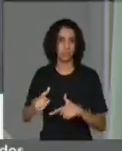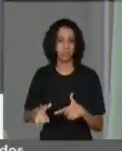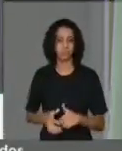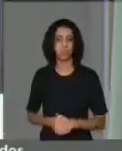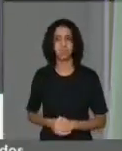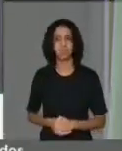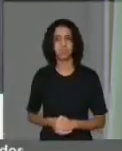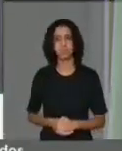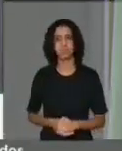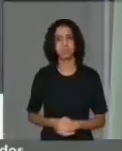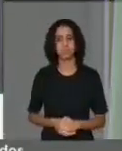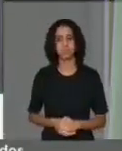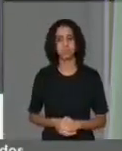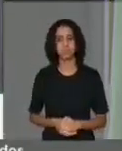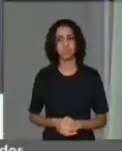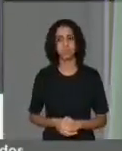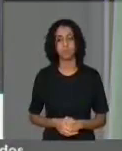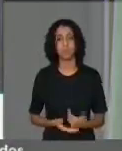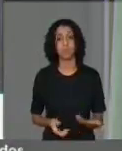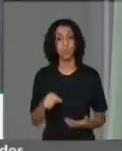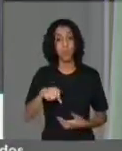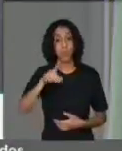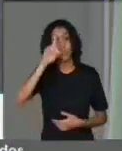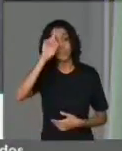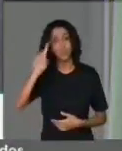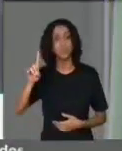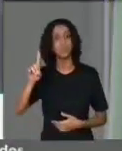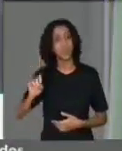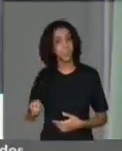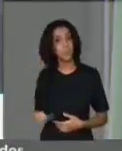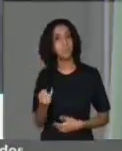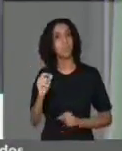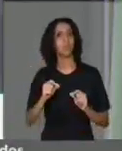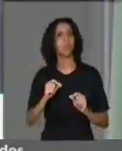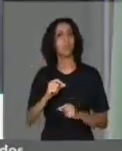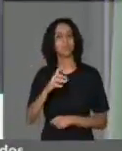E fazer dessa data uma inspiração para que a